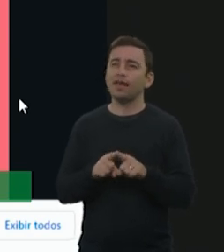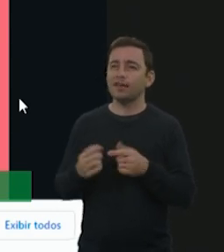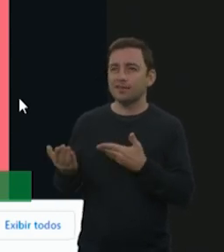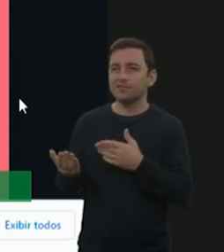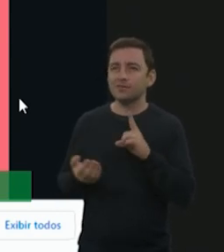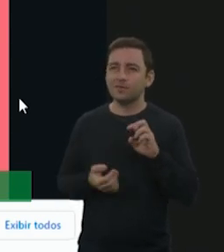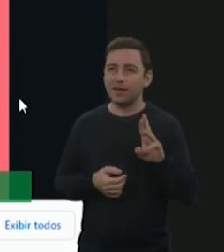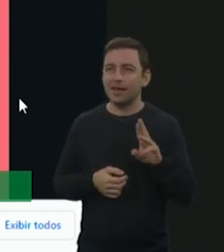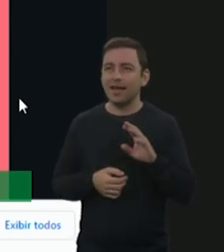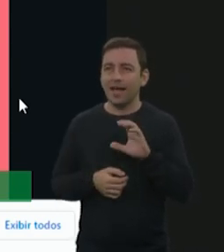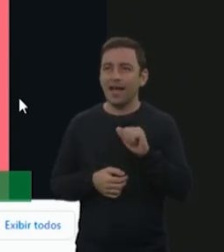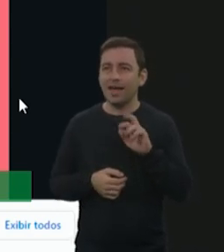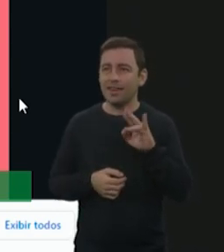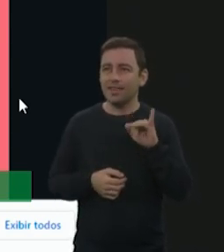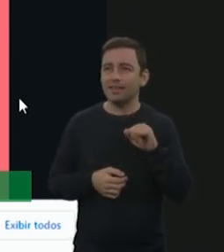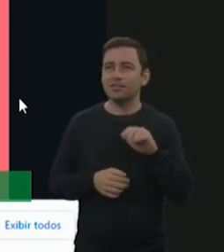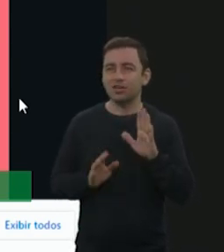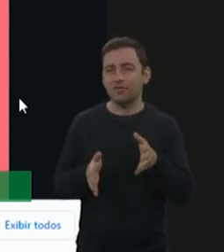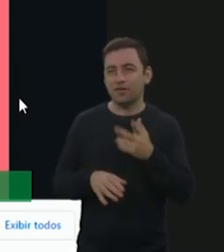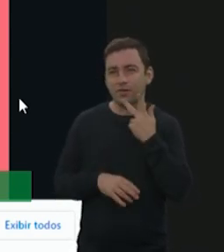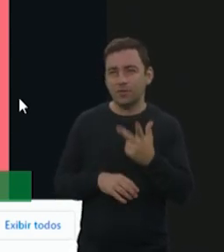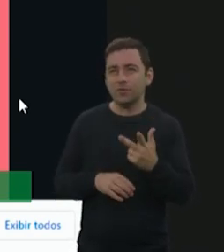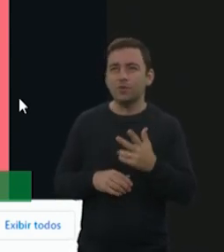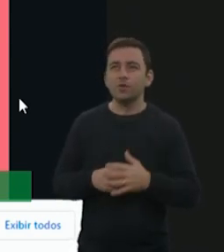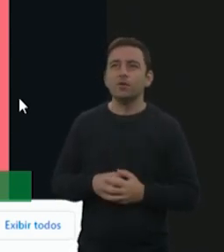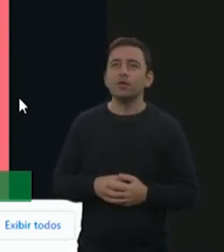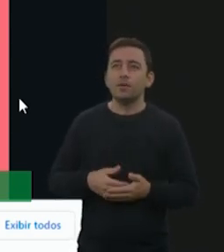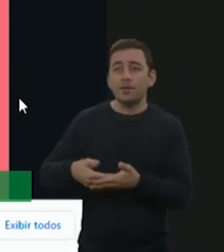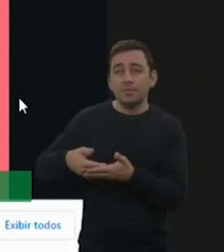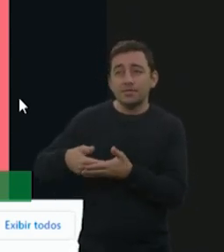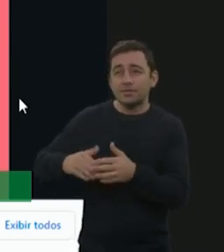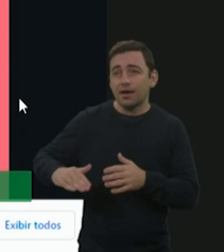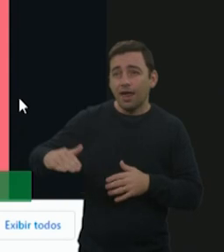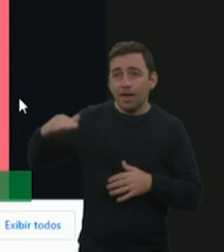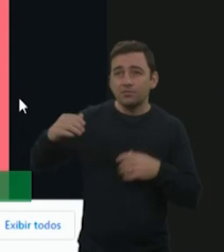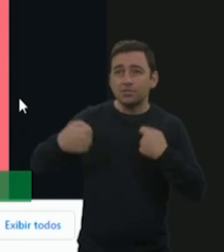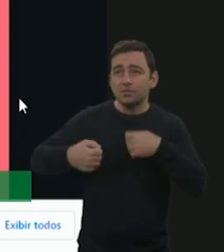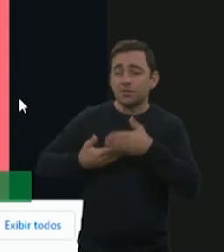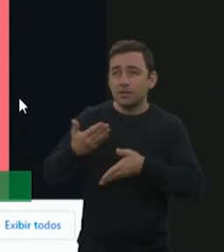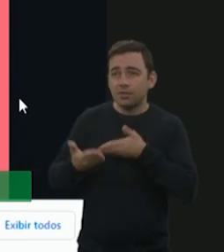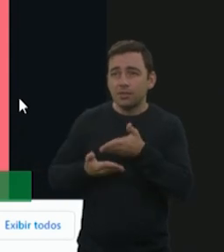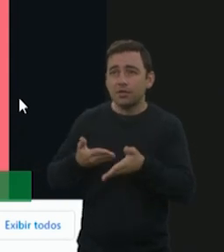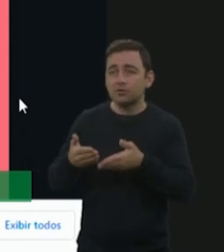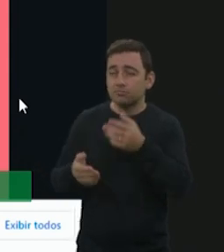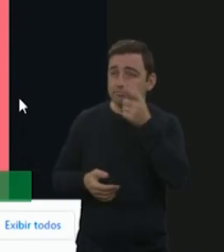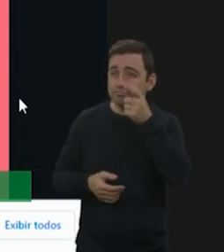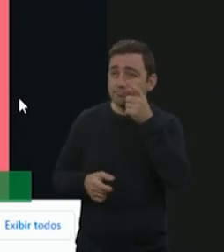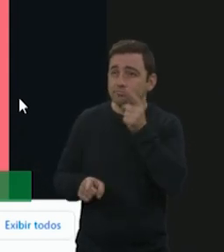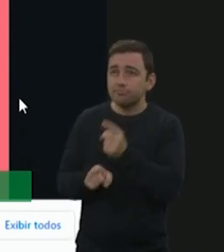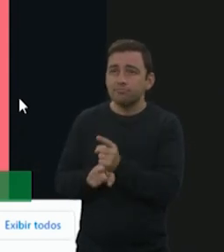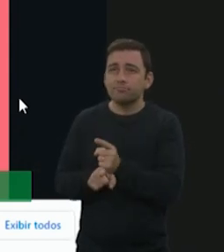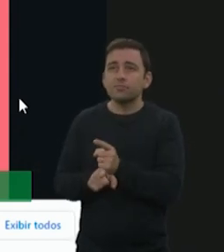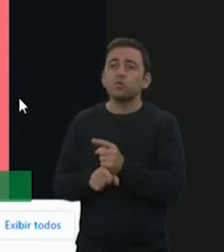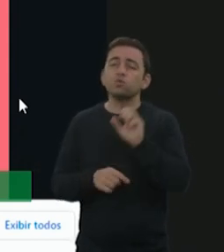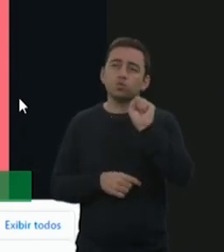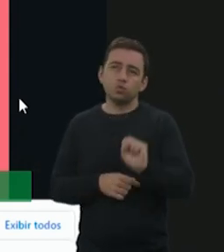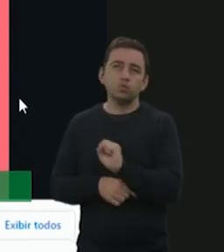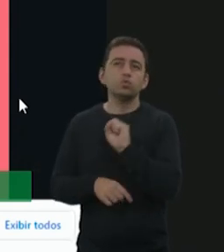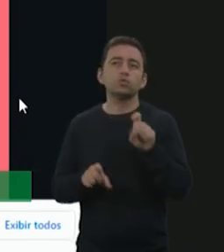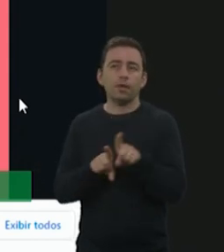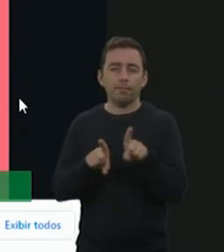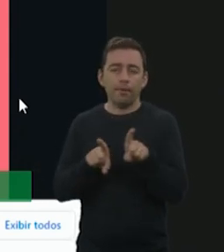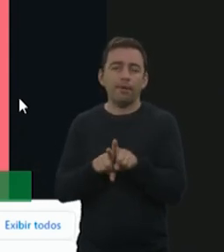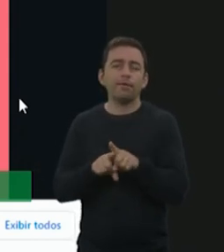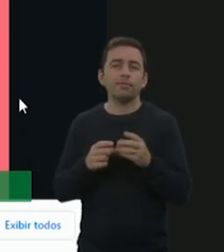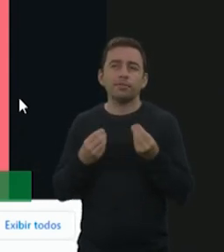isso, os outros palestrantes também, o bebezinho cresce, precisa desse tratamento, desse diagnóstico, desse acompanhamento, e aí o SUS também fornece essa questão